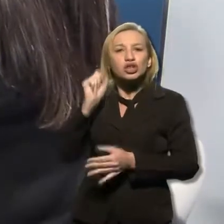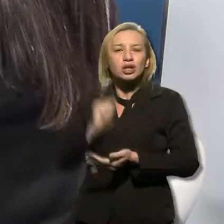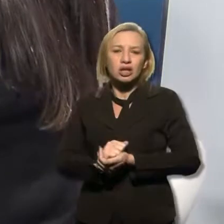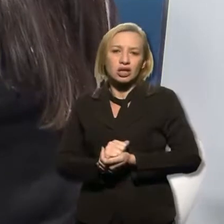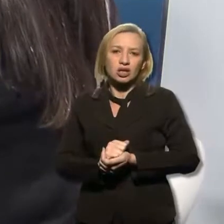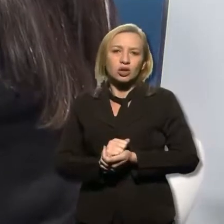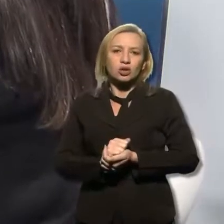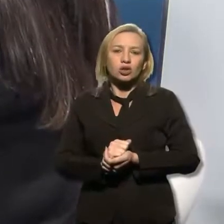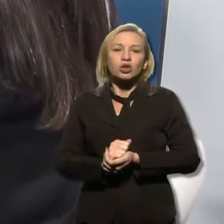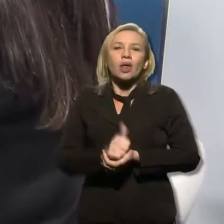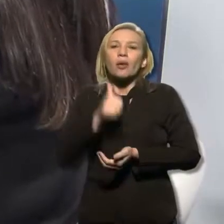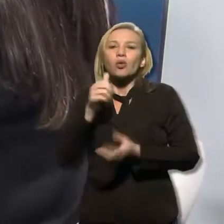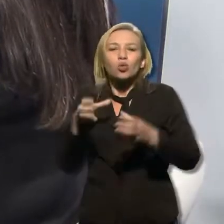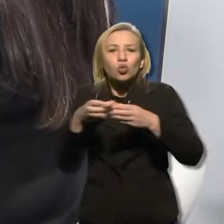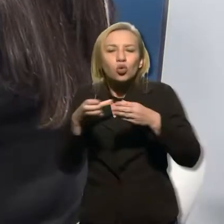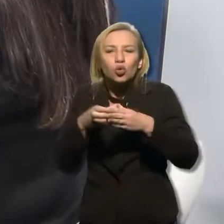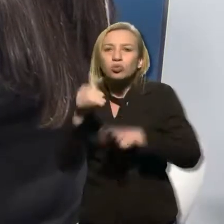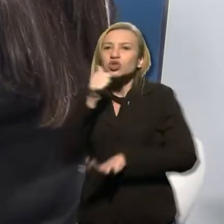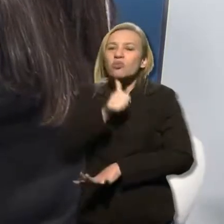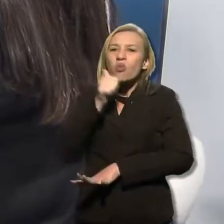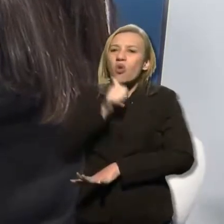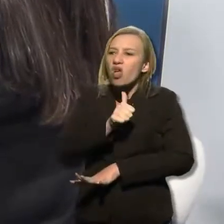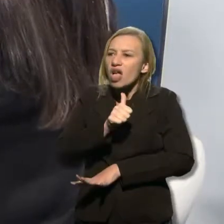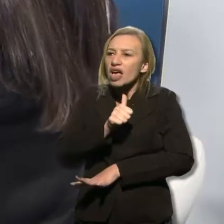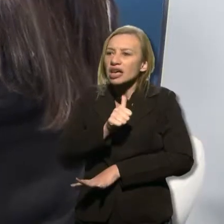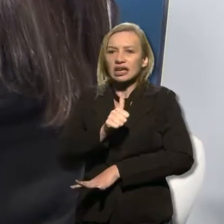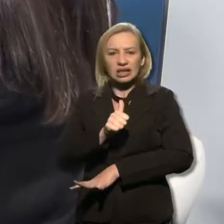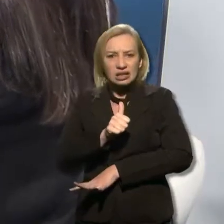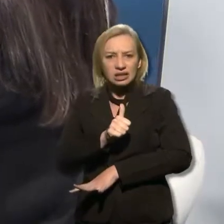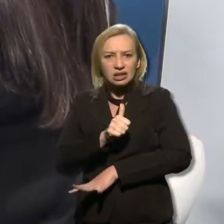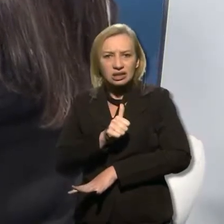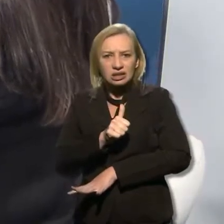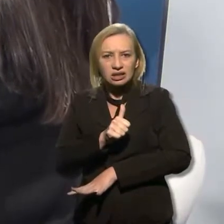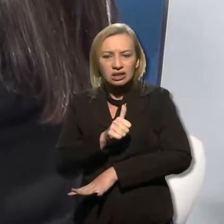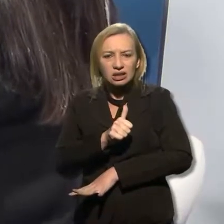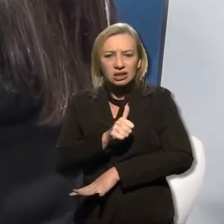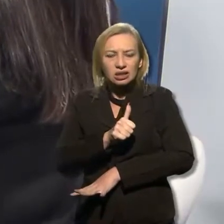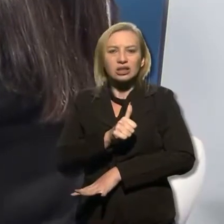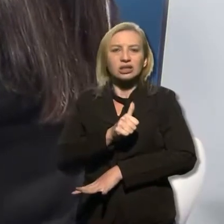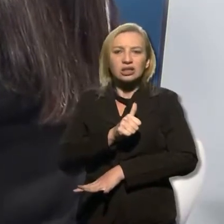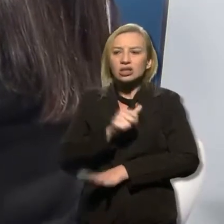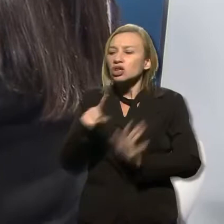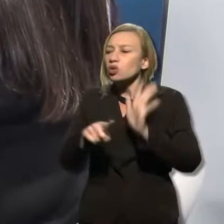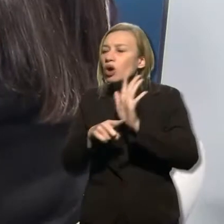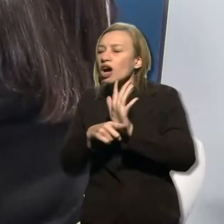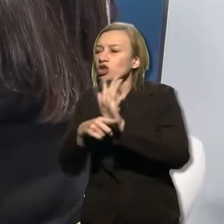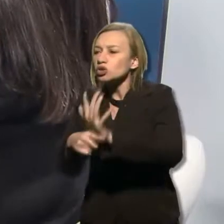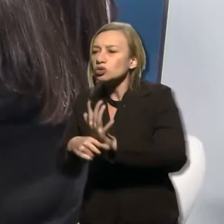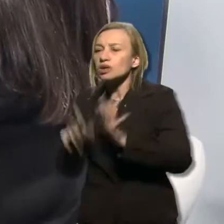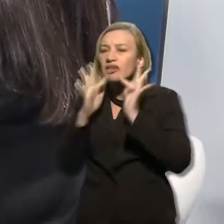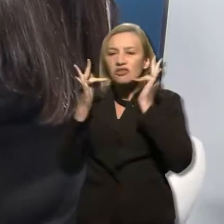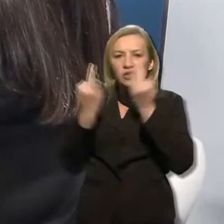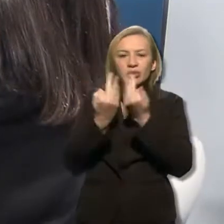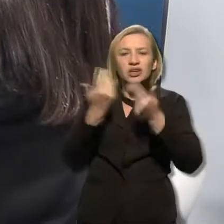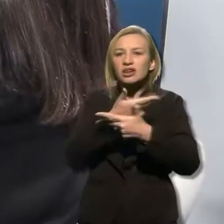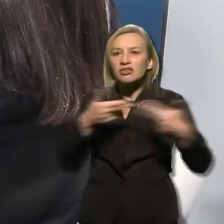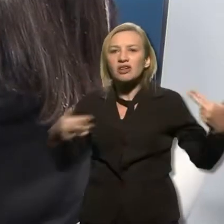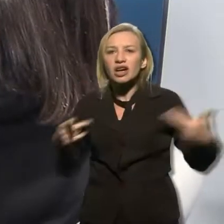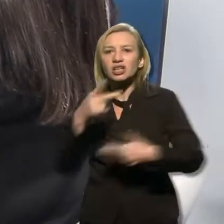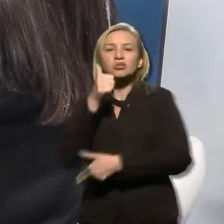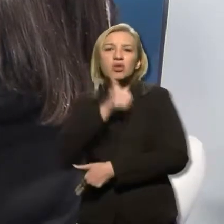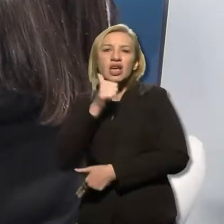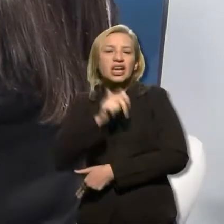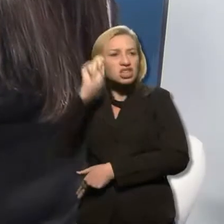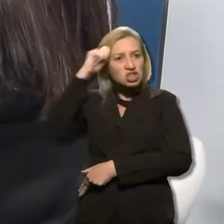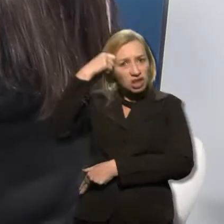dia a dia. É uma maioria de mulheres, mulheres que gestam a sua família, e de uma